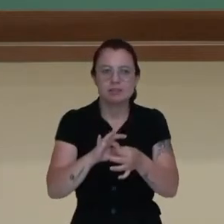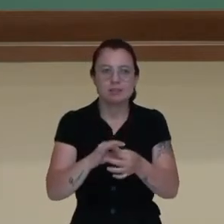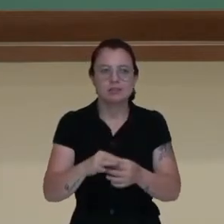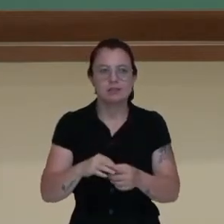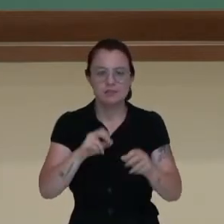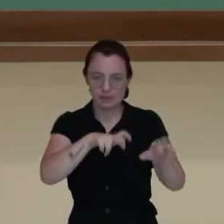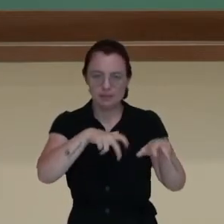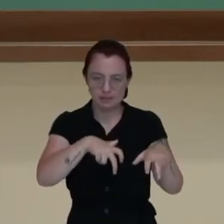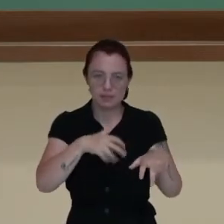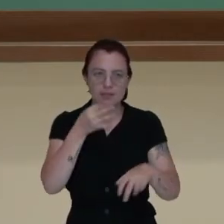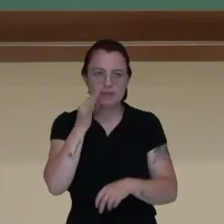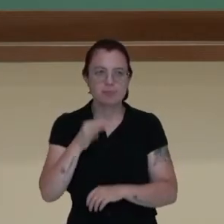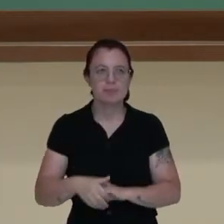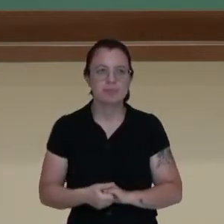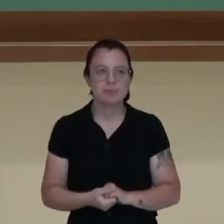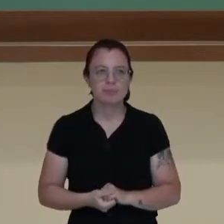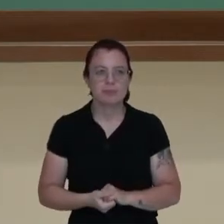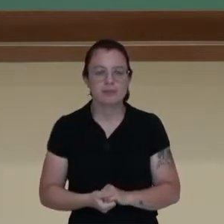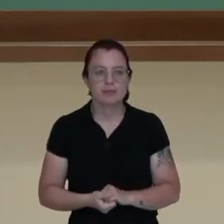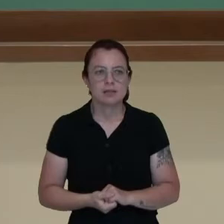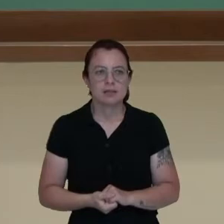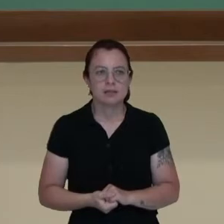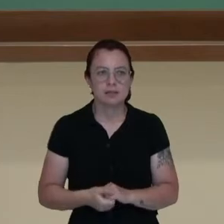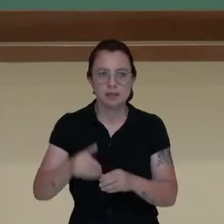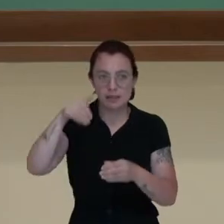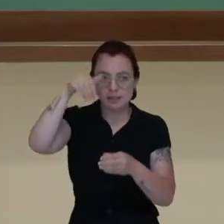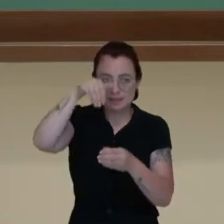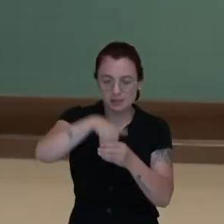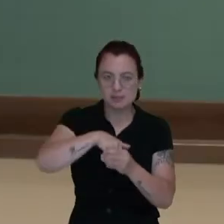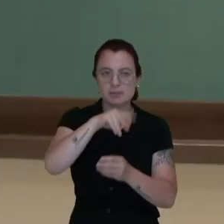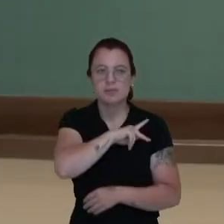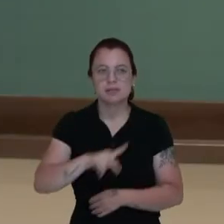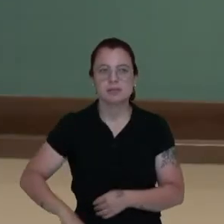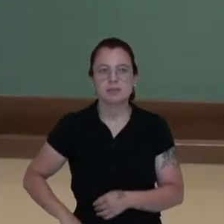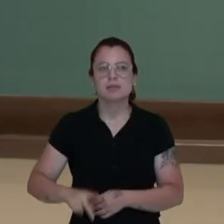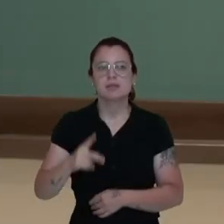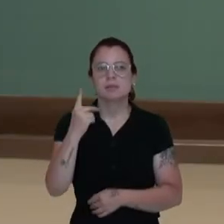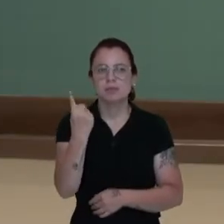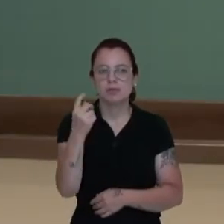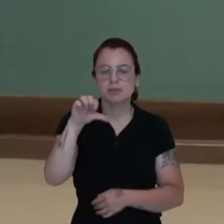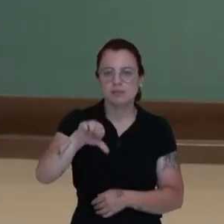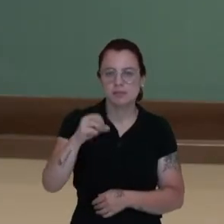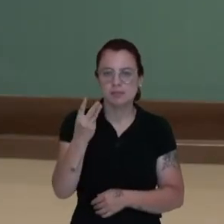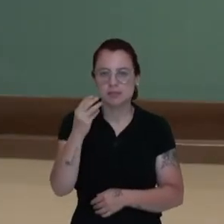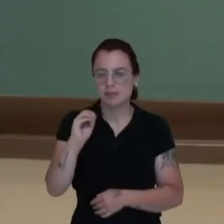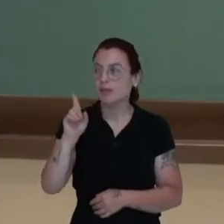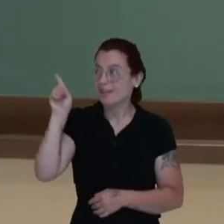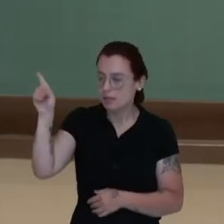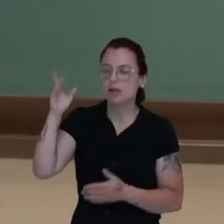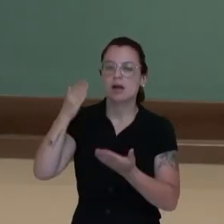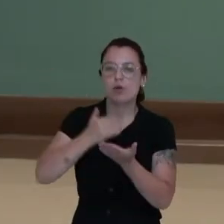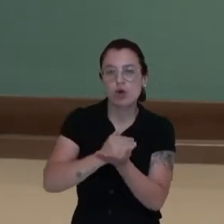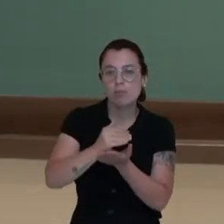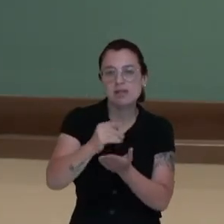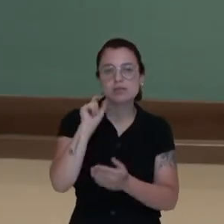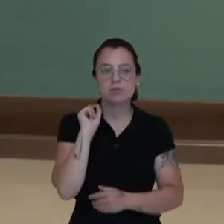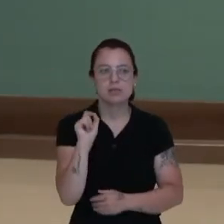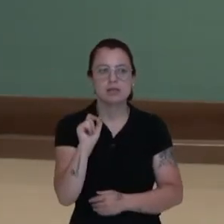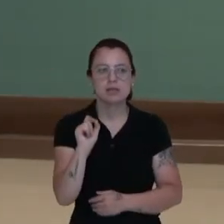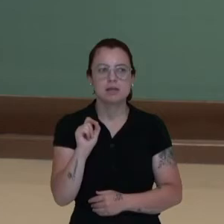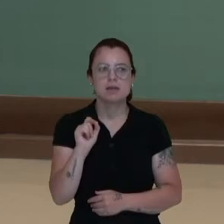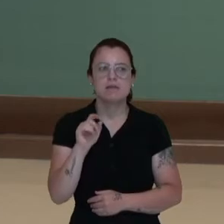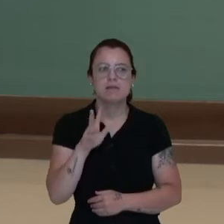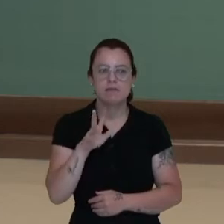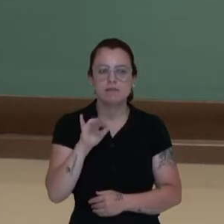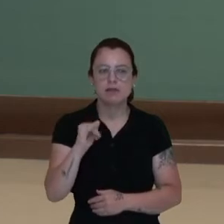café. Bom, a eleição presidencial de 1930 é aqui que começa a coisa que